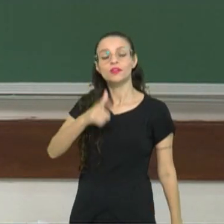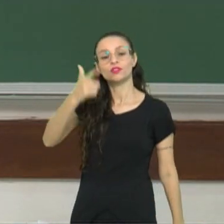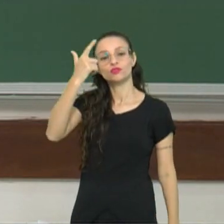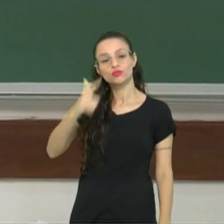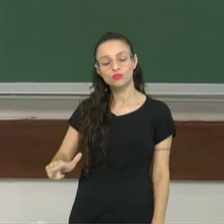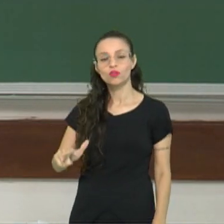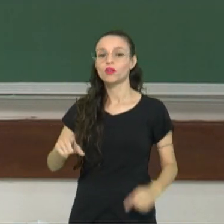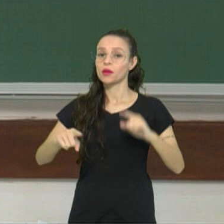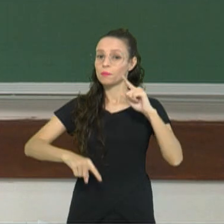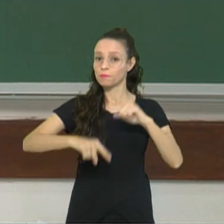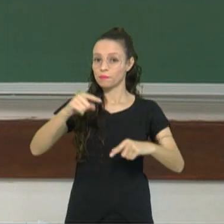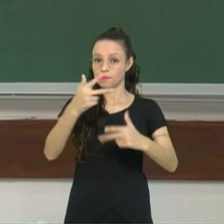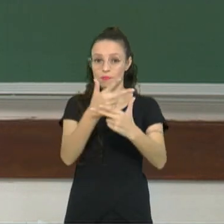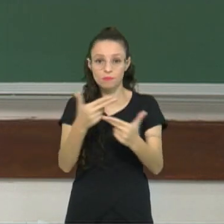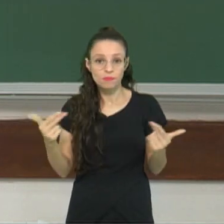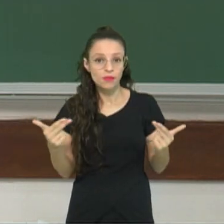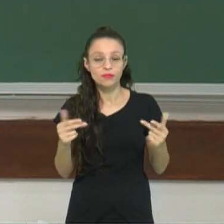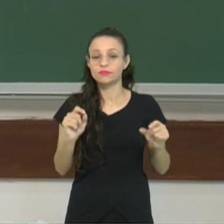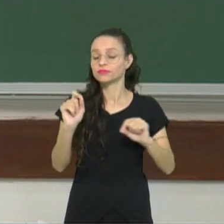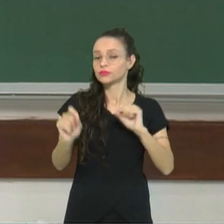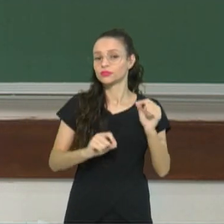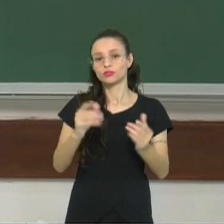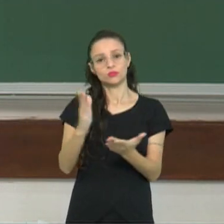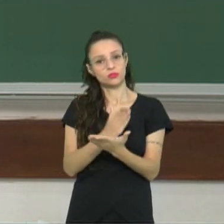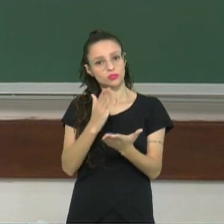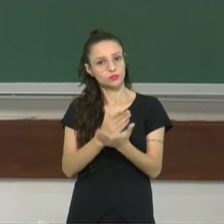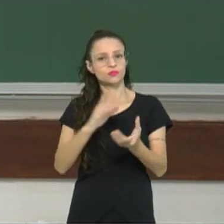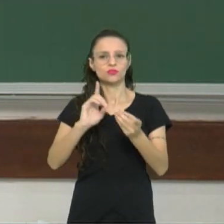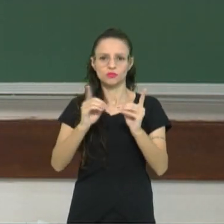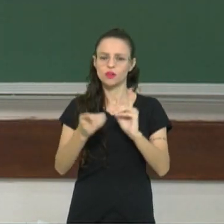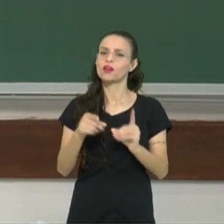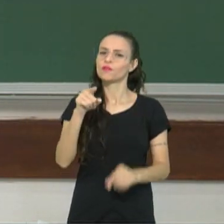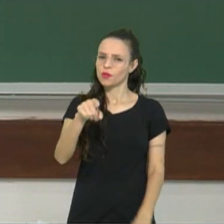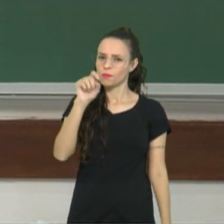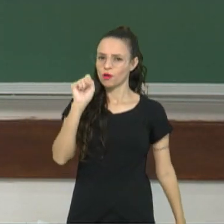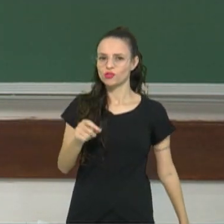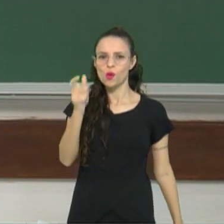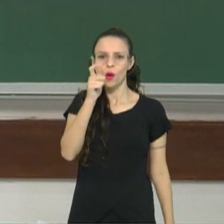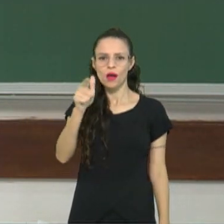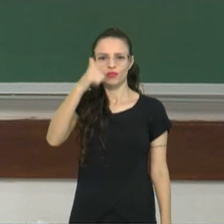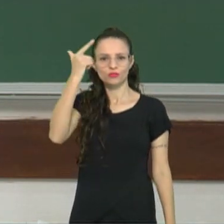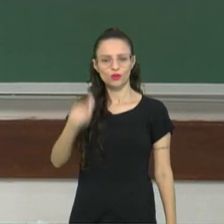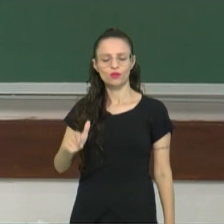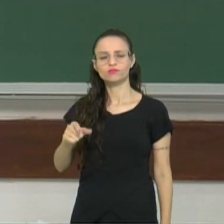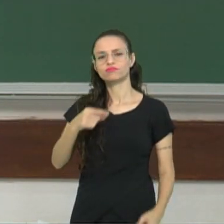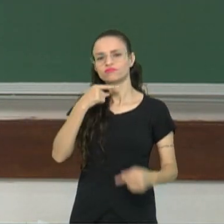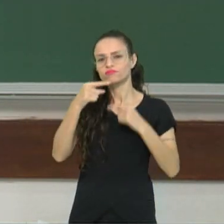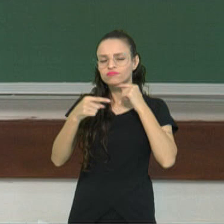tem materiais de livros didáticos e tudo mais que você pode rever e tirar